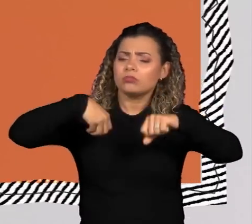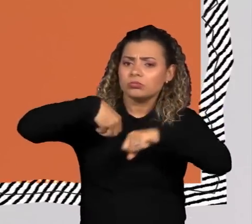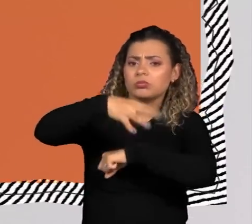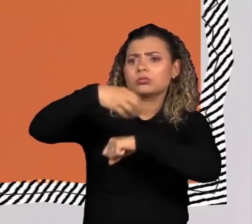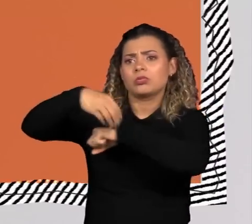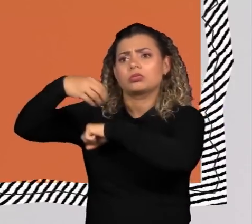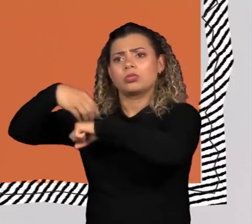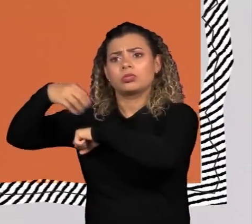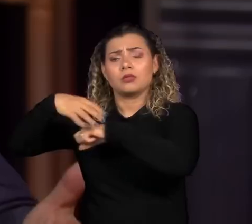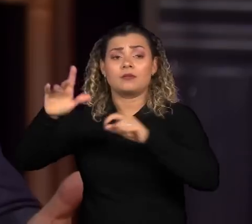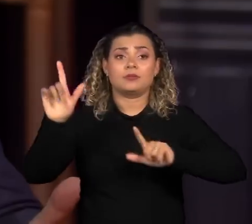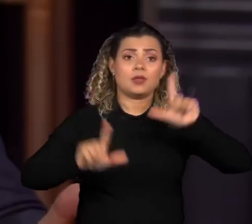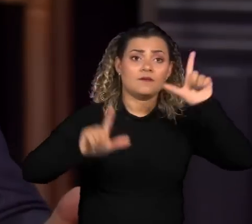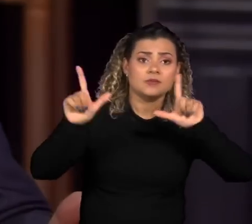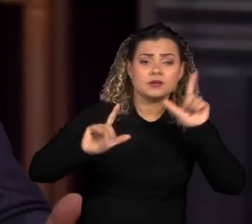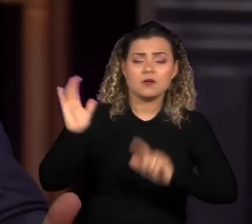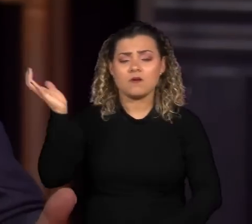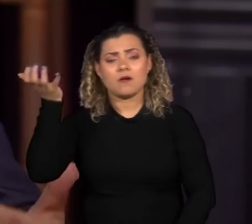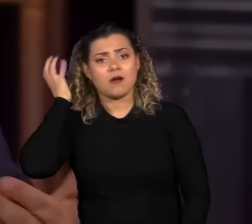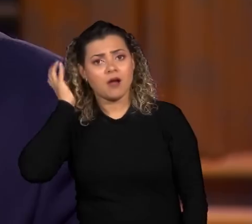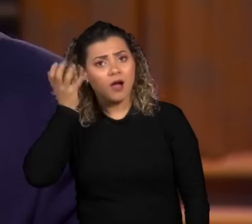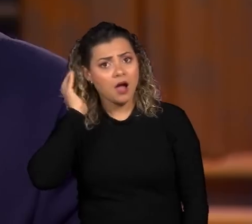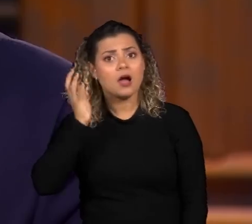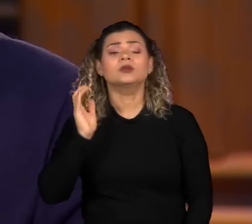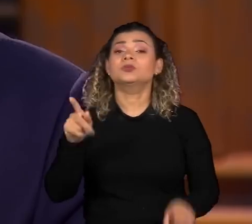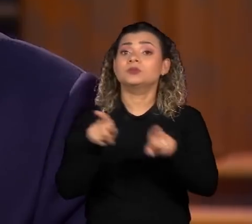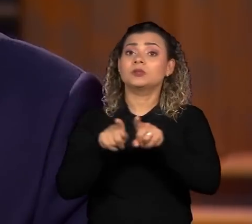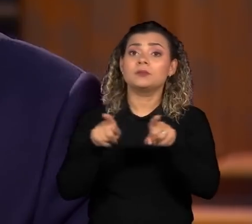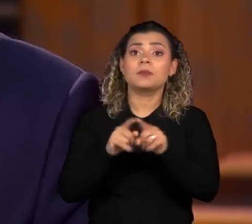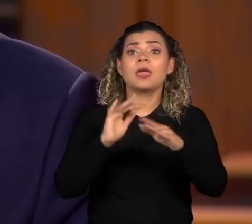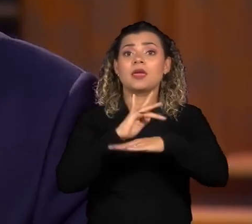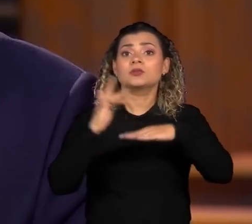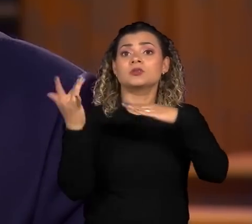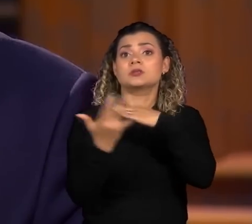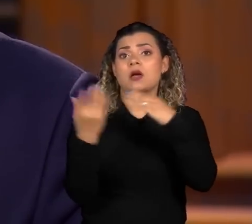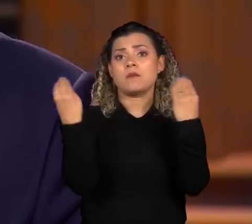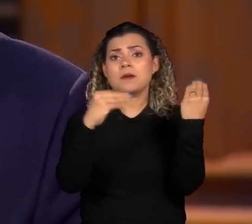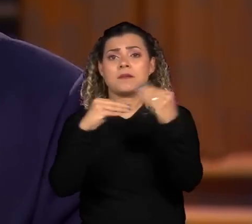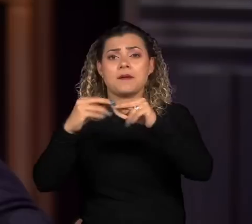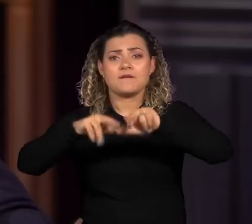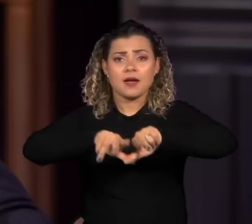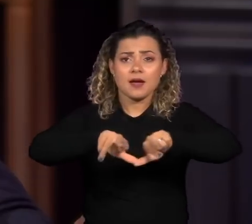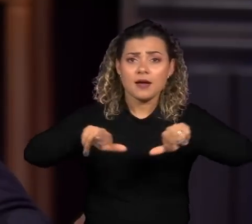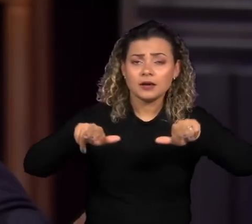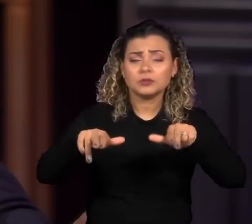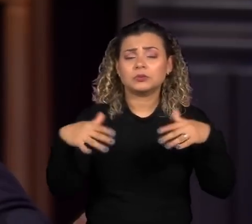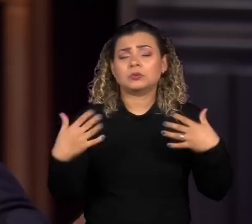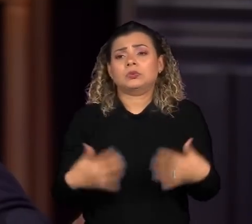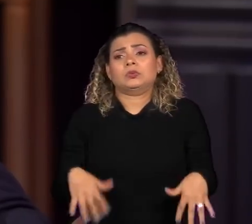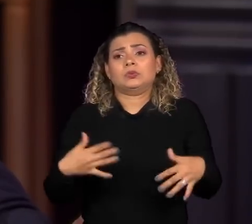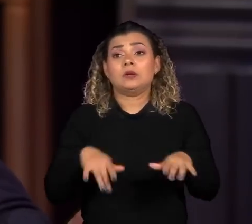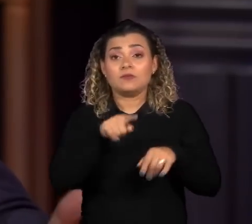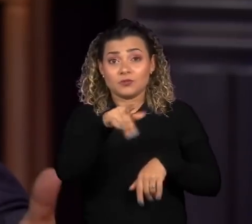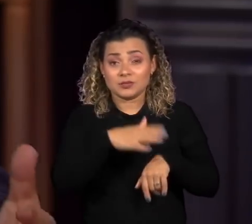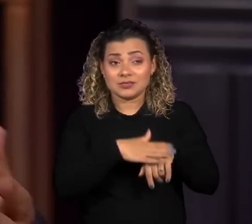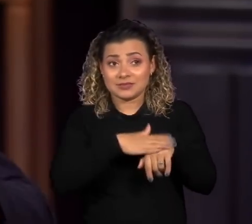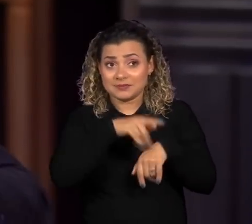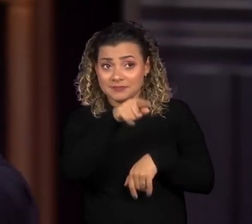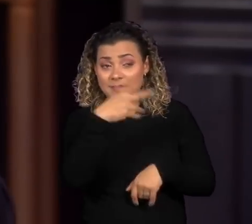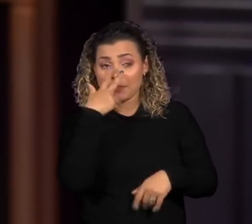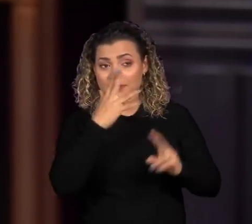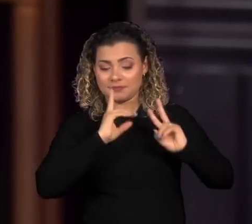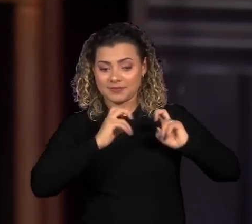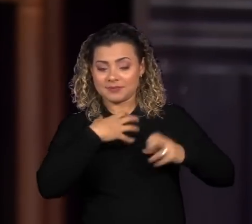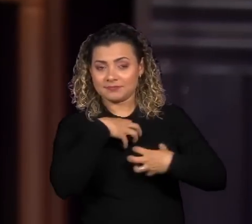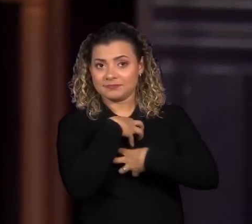Nós estamos falando de TV, de rádio, das contas de redes sociais. Isso. Você se sente, às vezes, assim, uma